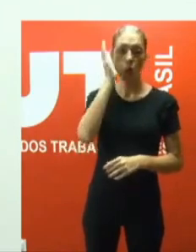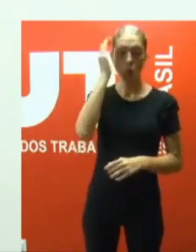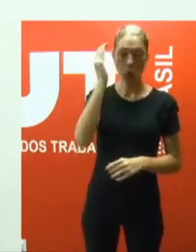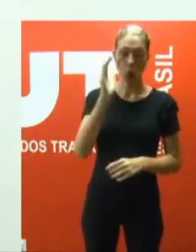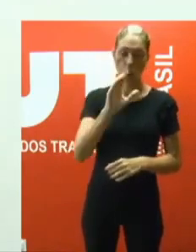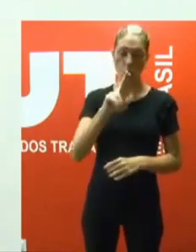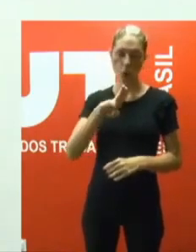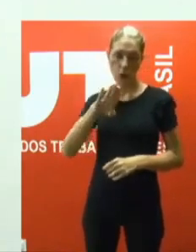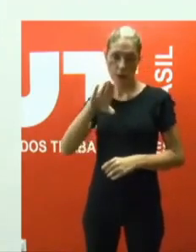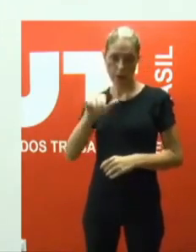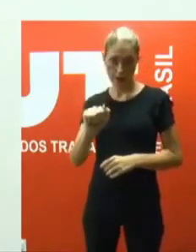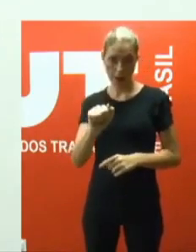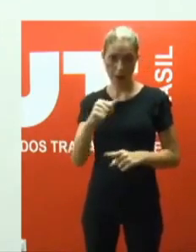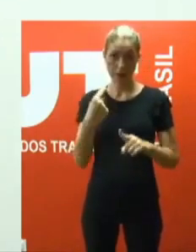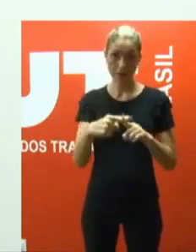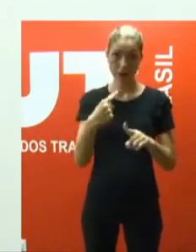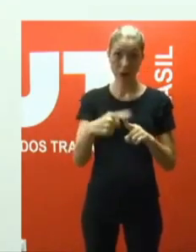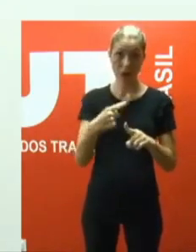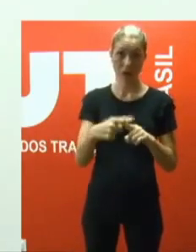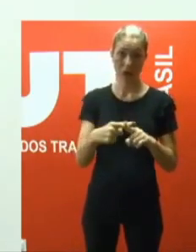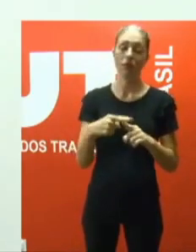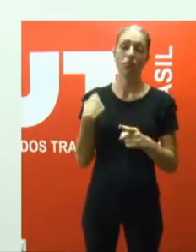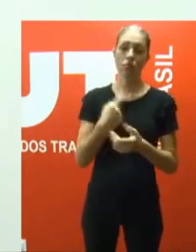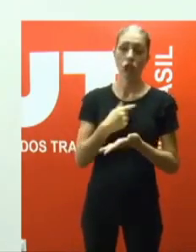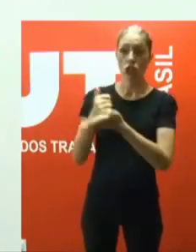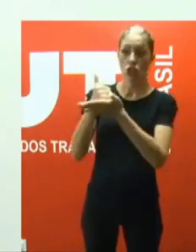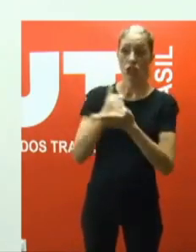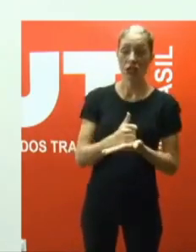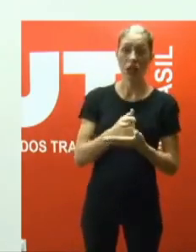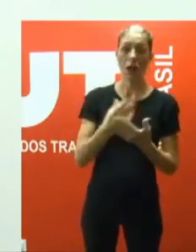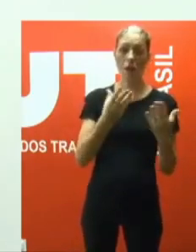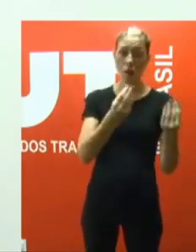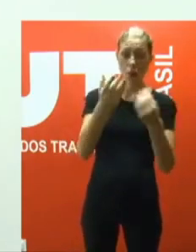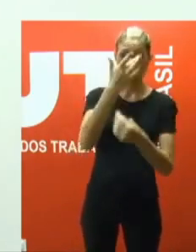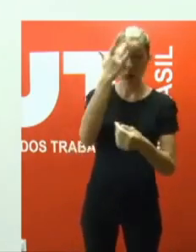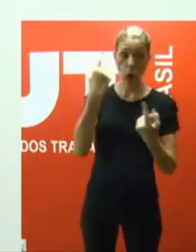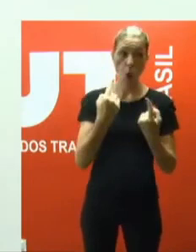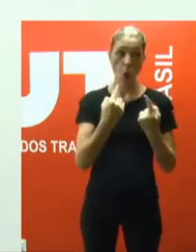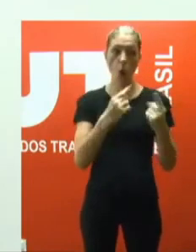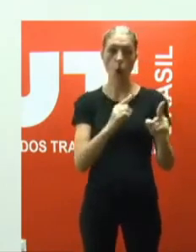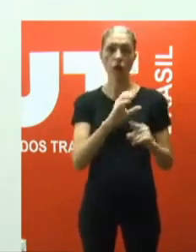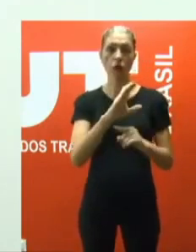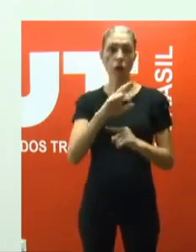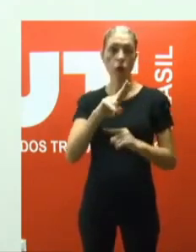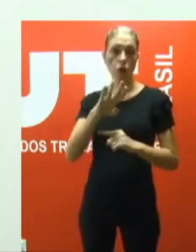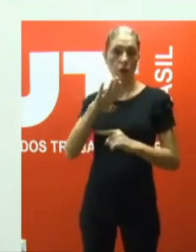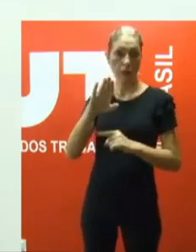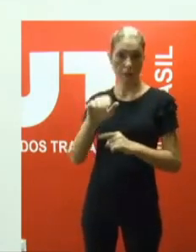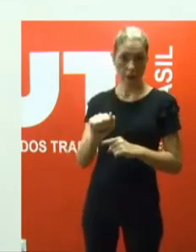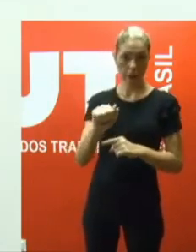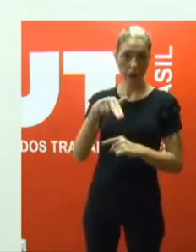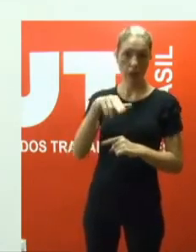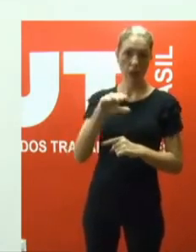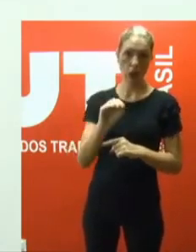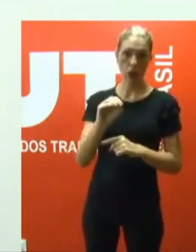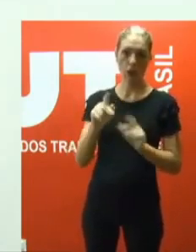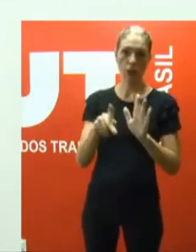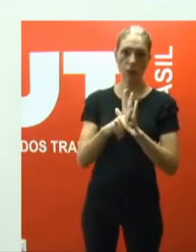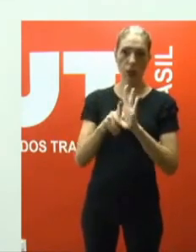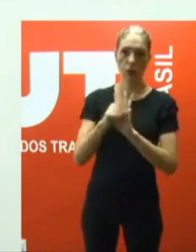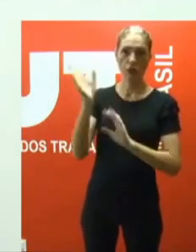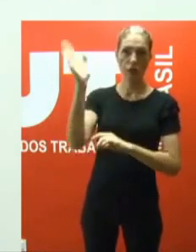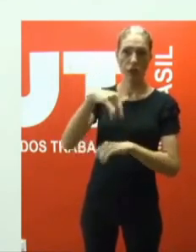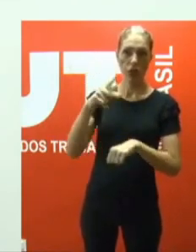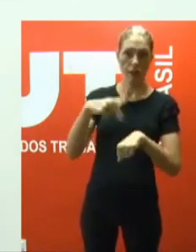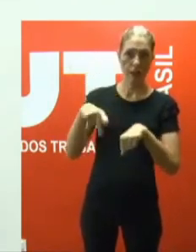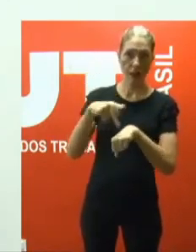Porque muitos médicos no Brasil eram contra os cubanos aqui no Brasil, muito sindicato de médicos, muito, sabe, entidade deles,